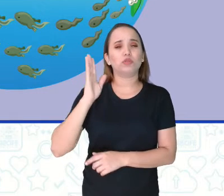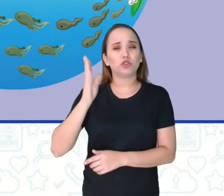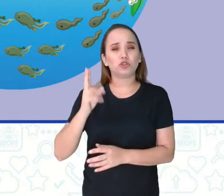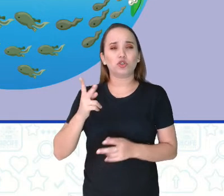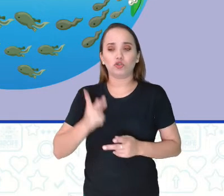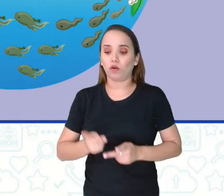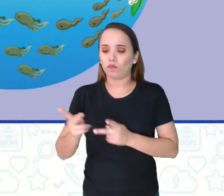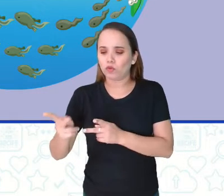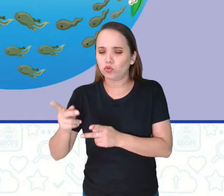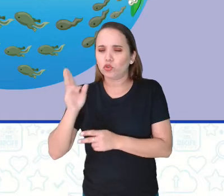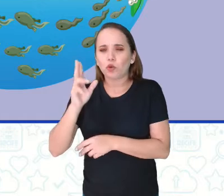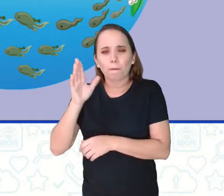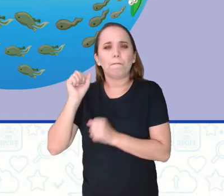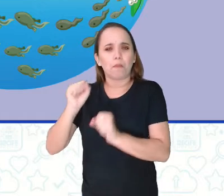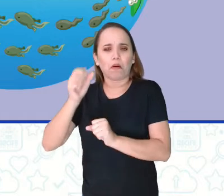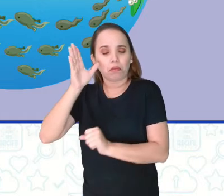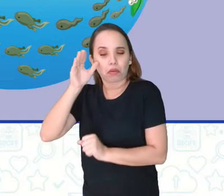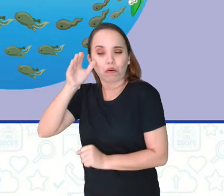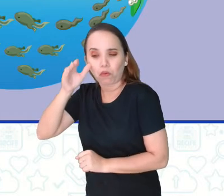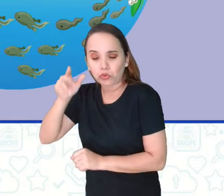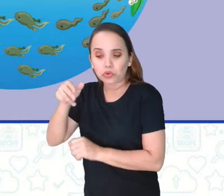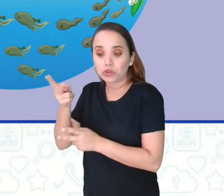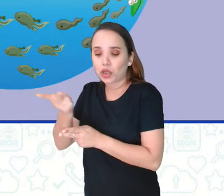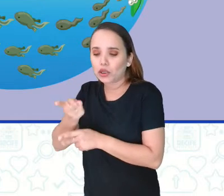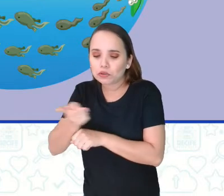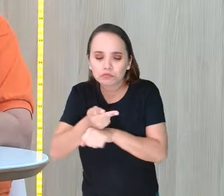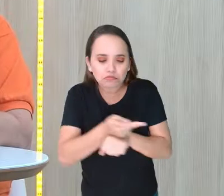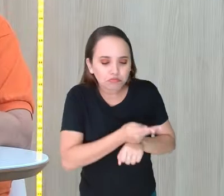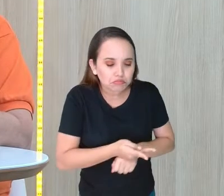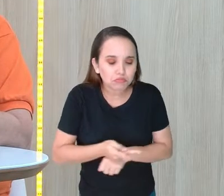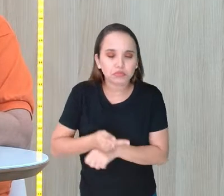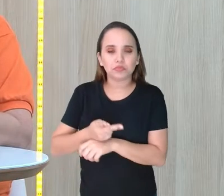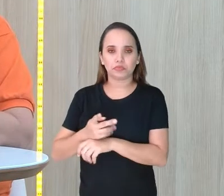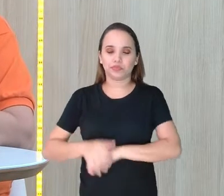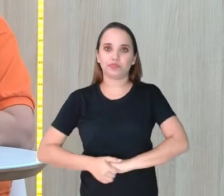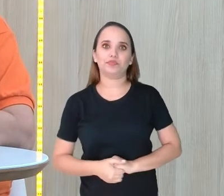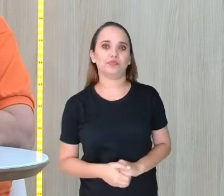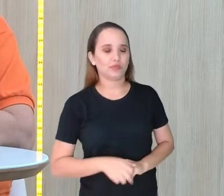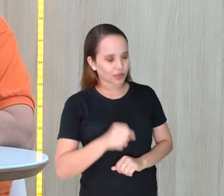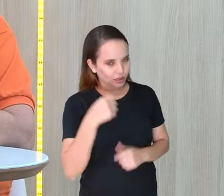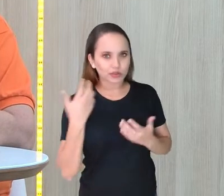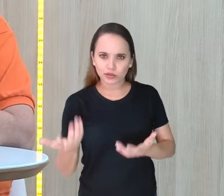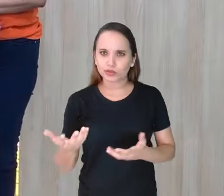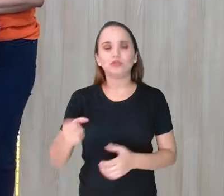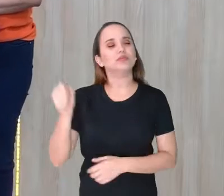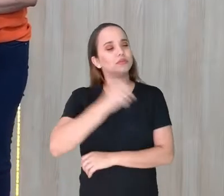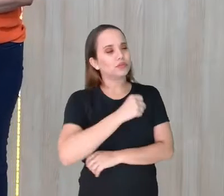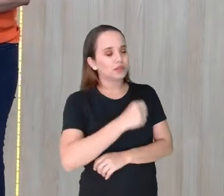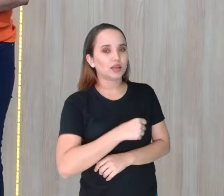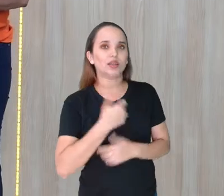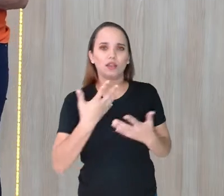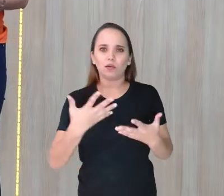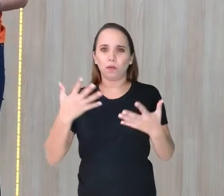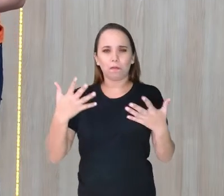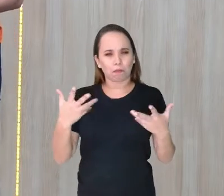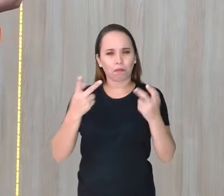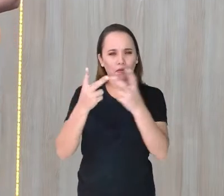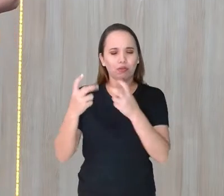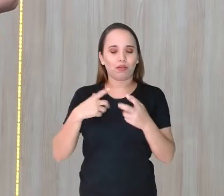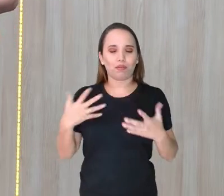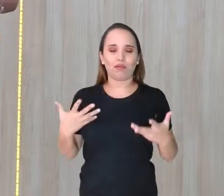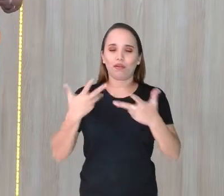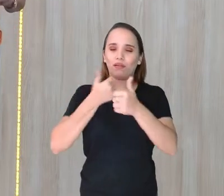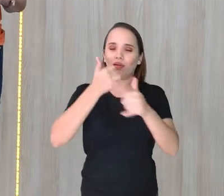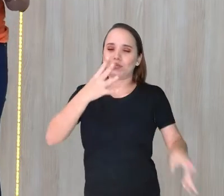ter curiosidade de observar. Não é isso, professora Cláudia? É isso, professora Isabel. Então, vejam que linda contribuição a professora nos deu,